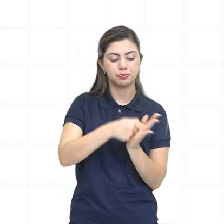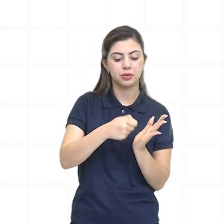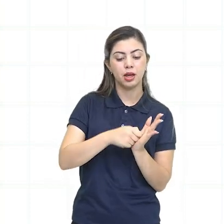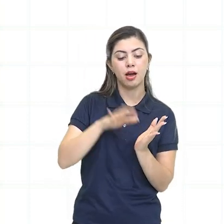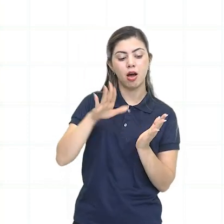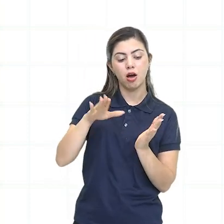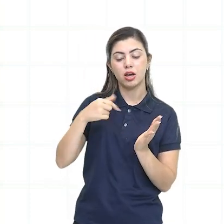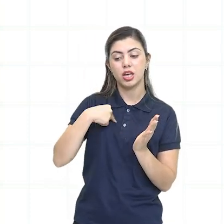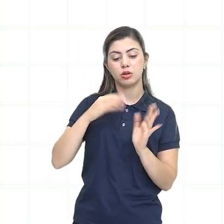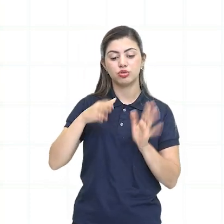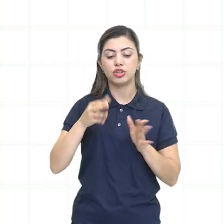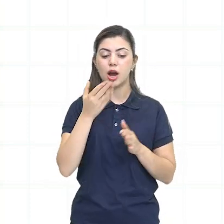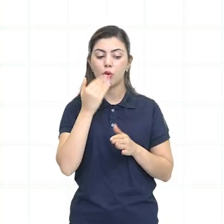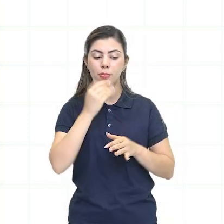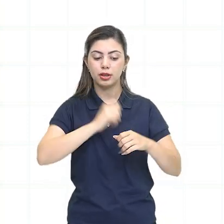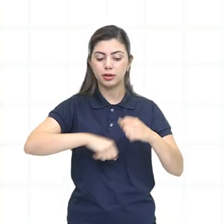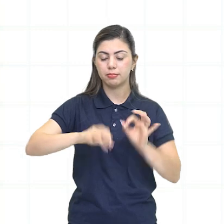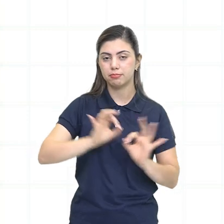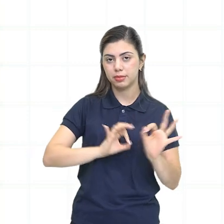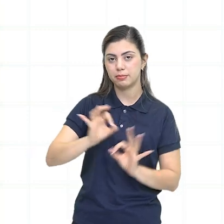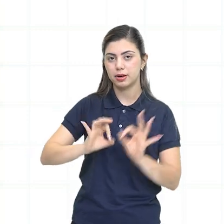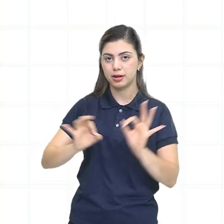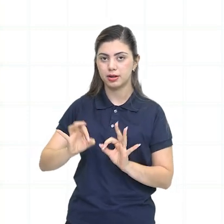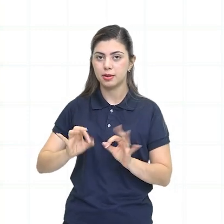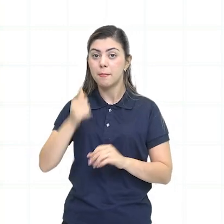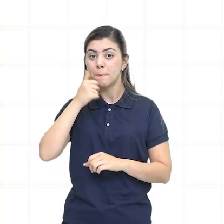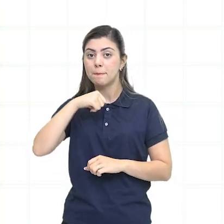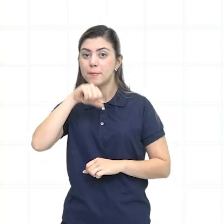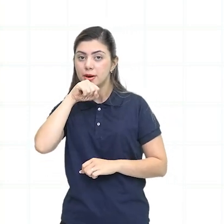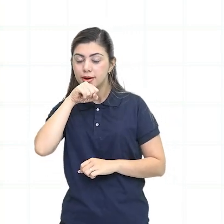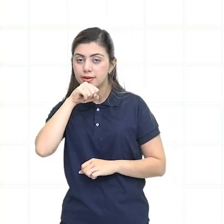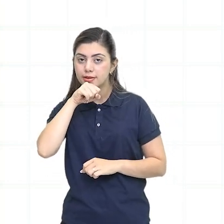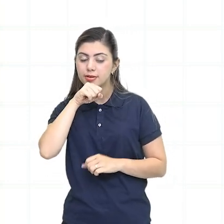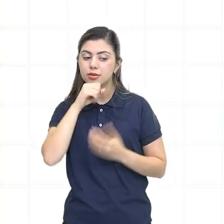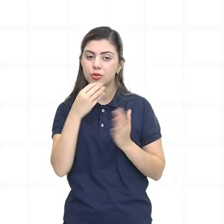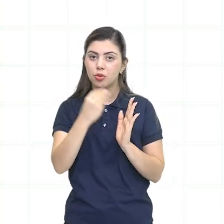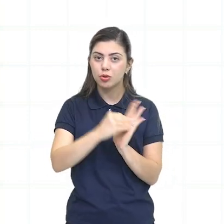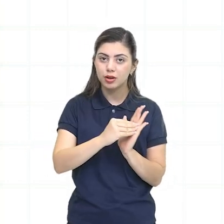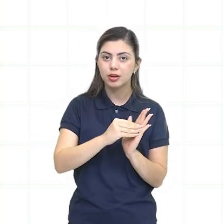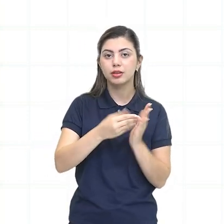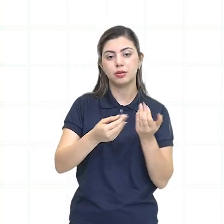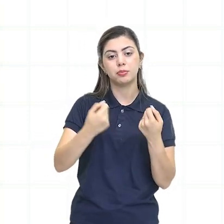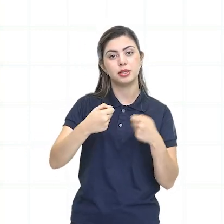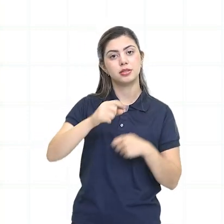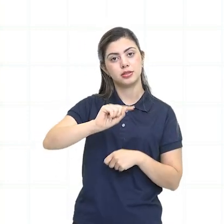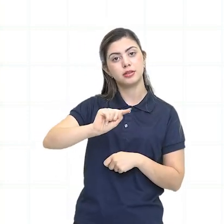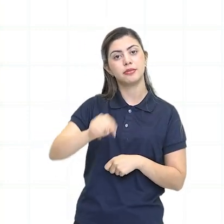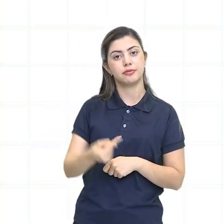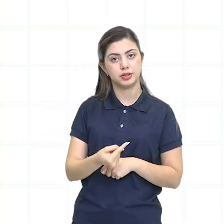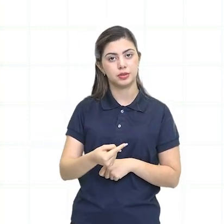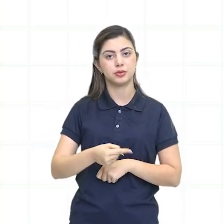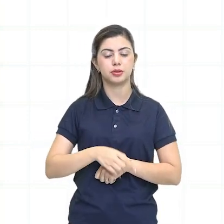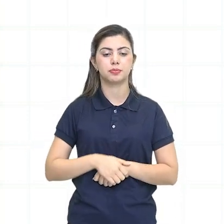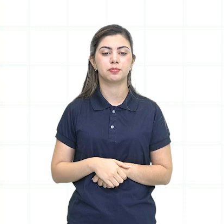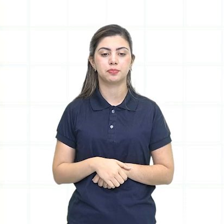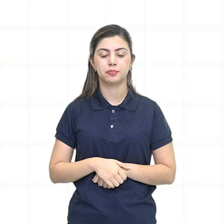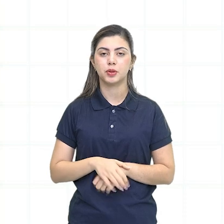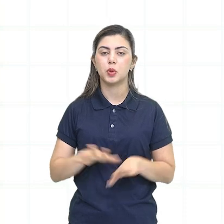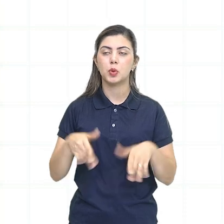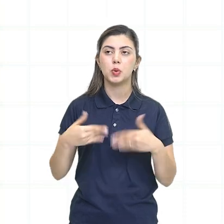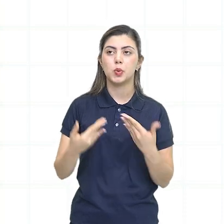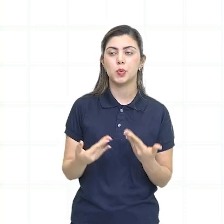fiz o almoço. Então, esse mãe, que é o vocativo, vai vir separado por vírgula. Ou então, quando você está